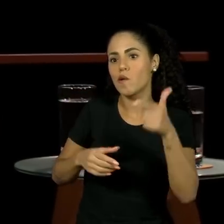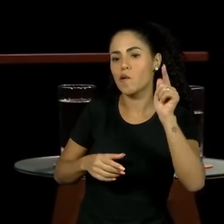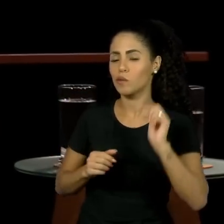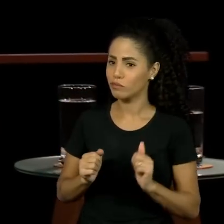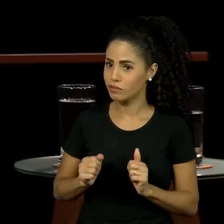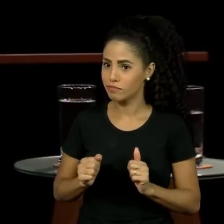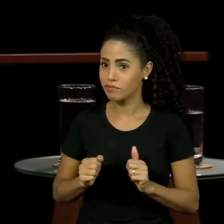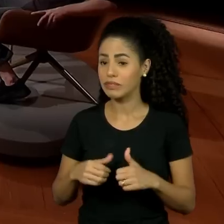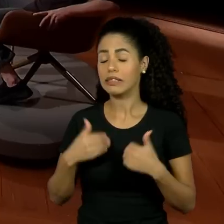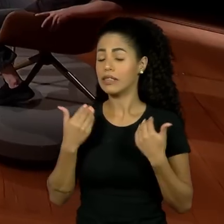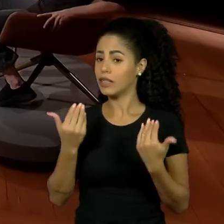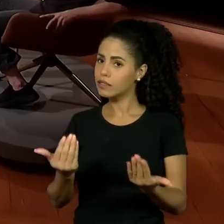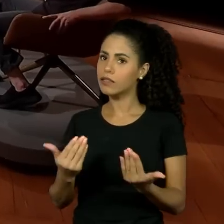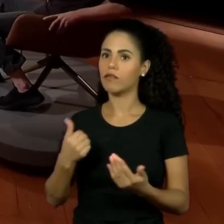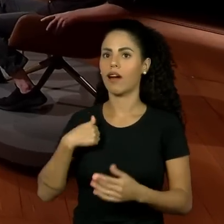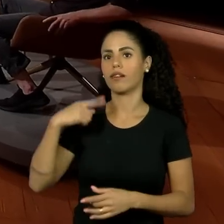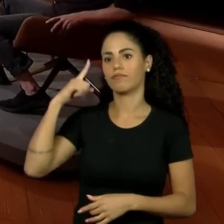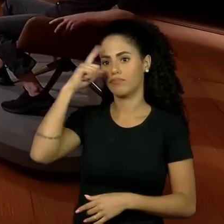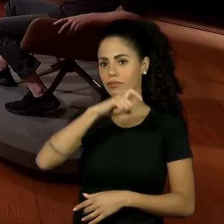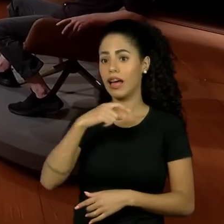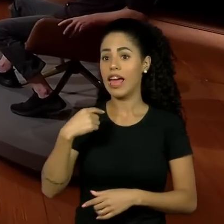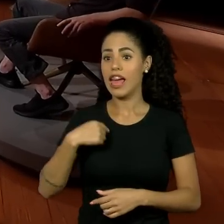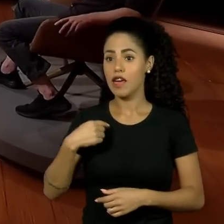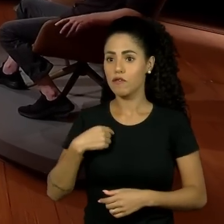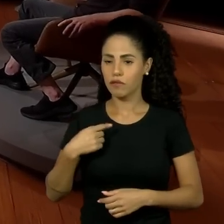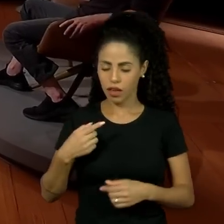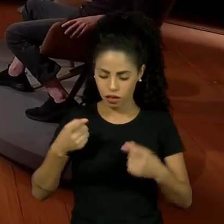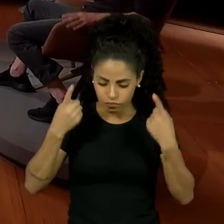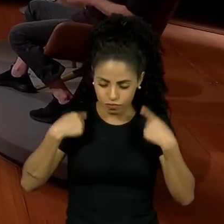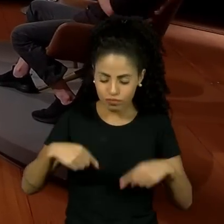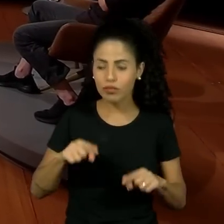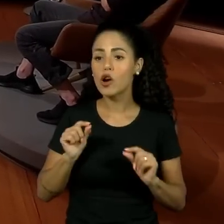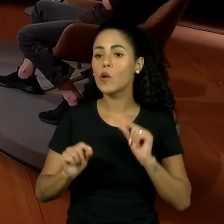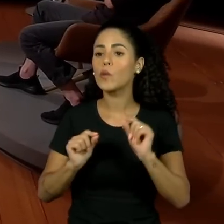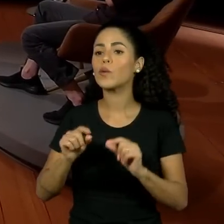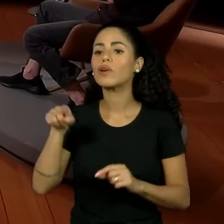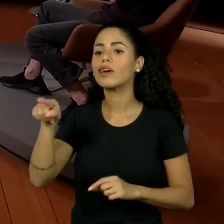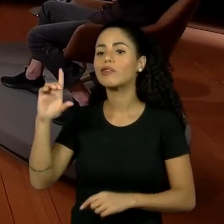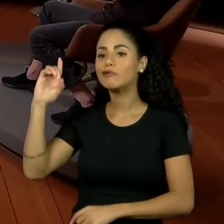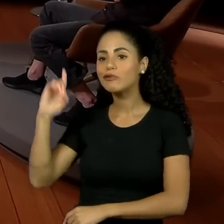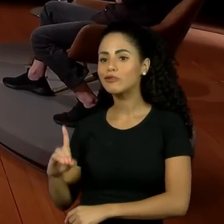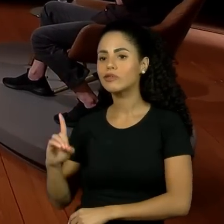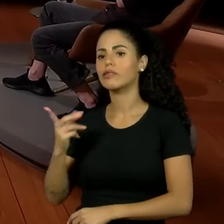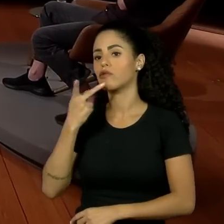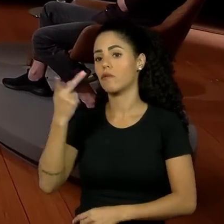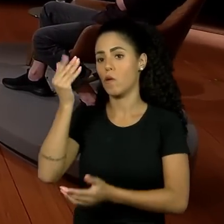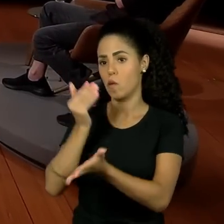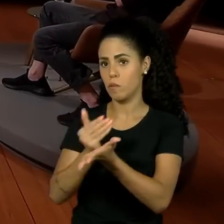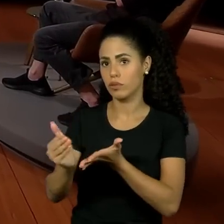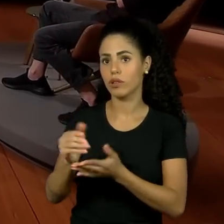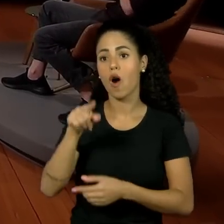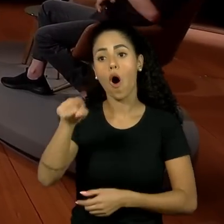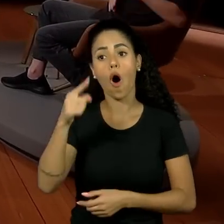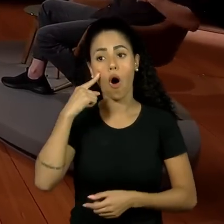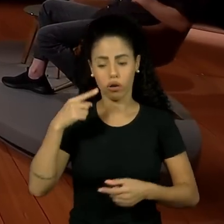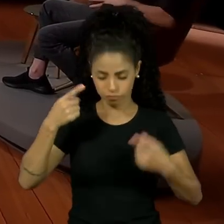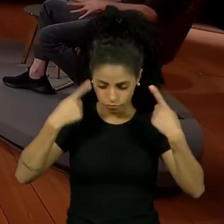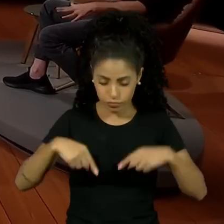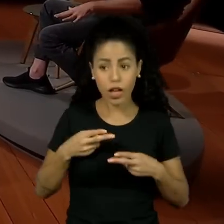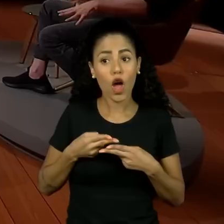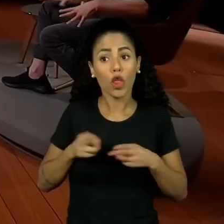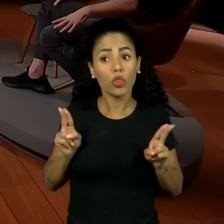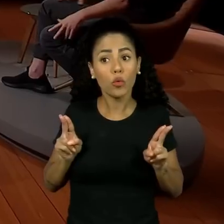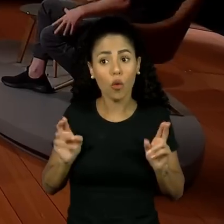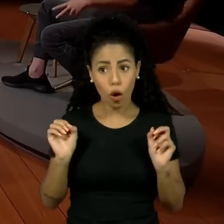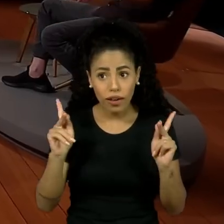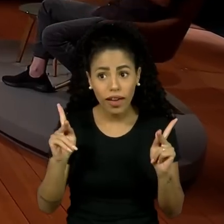tinha. E assim, eu fiquei... Isso o Augusto Francisco, diretor maravilhoso, me falou desde o começo. O cavalo vai ser nu, só vai ter